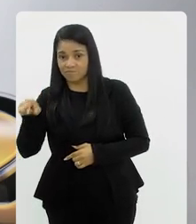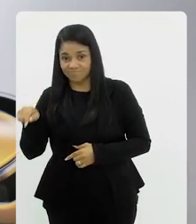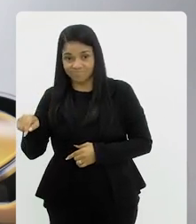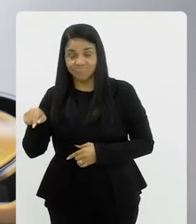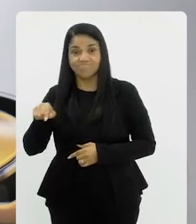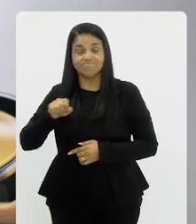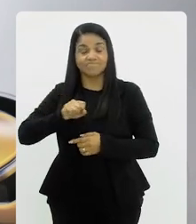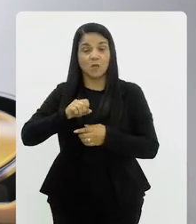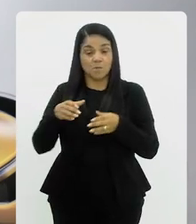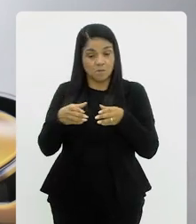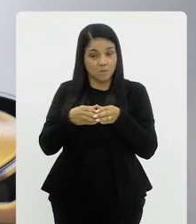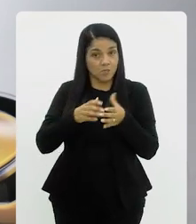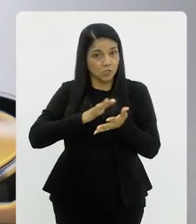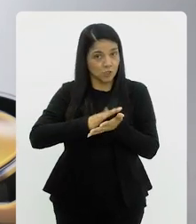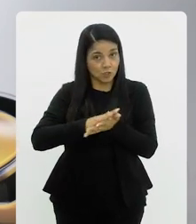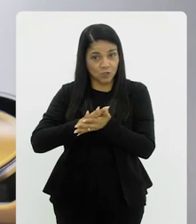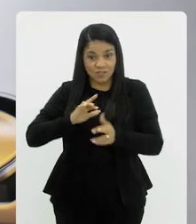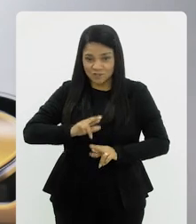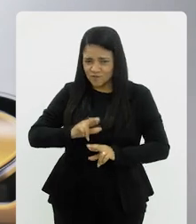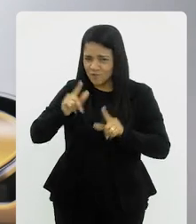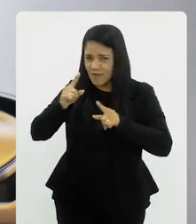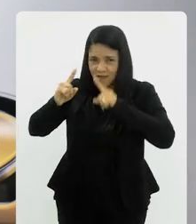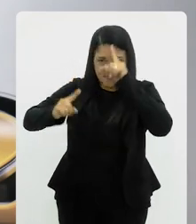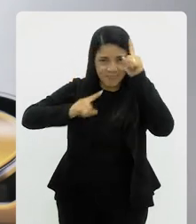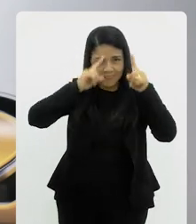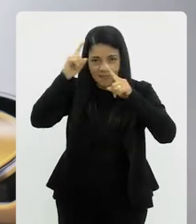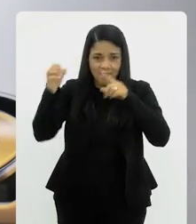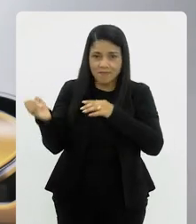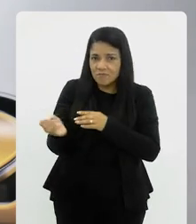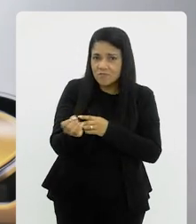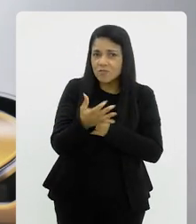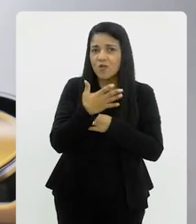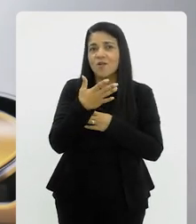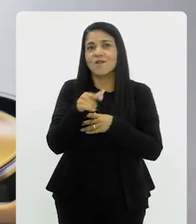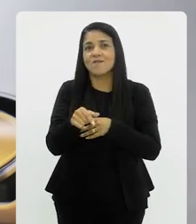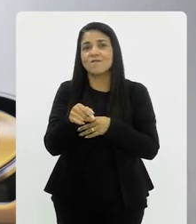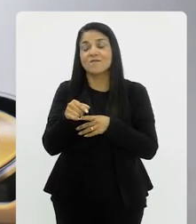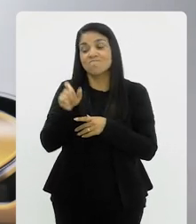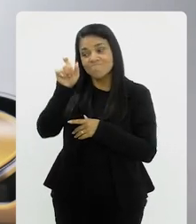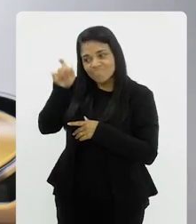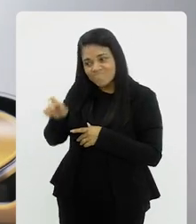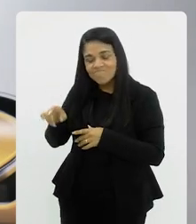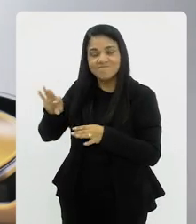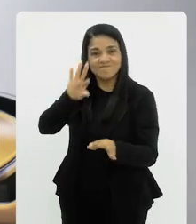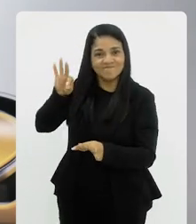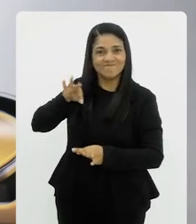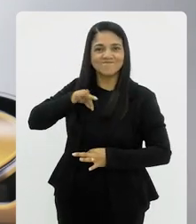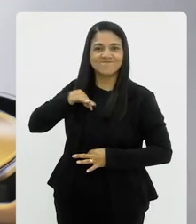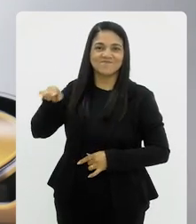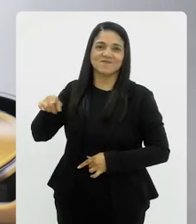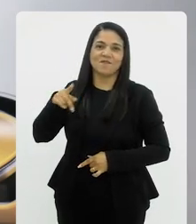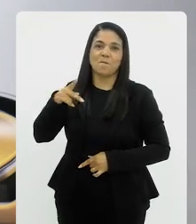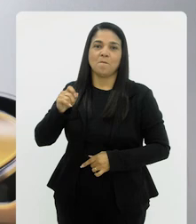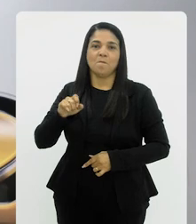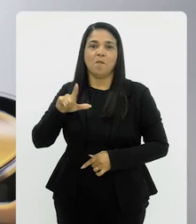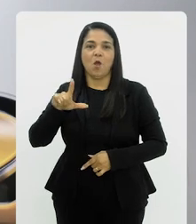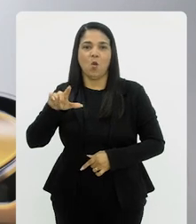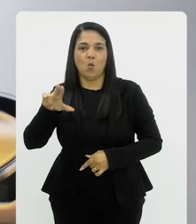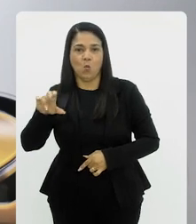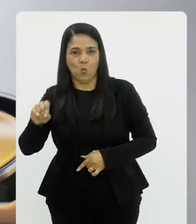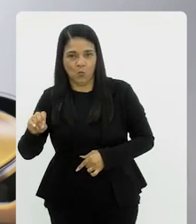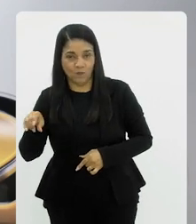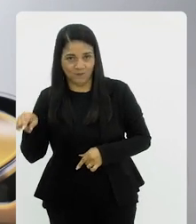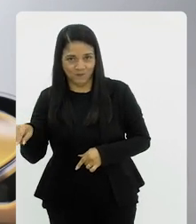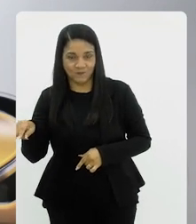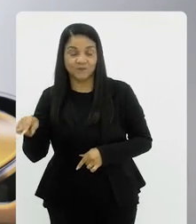se consagra como essa escola diferente, de ideias, de inovação, por conta da figura do Paulo, né?